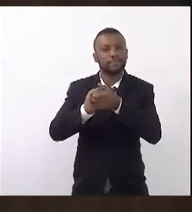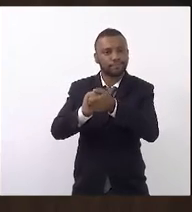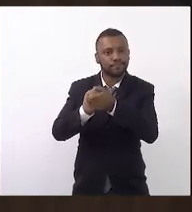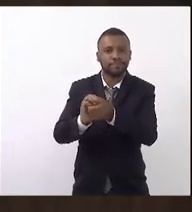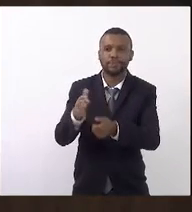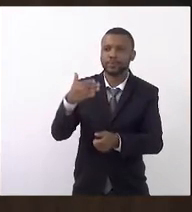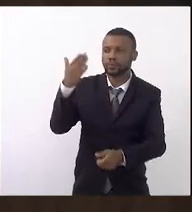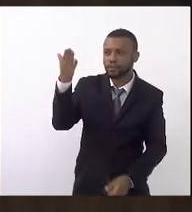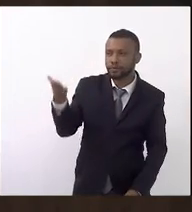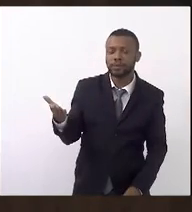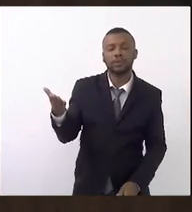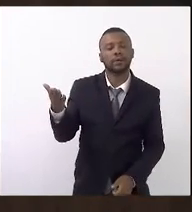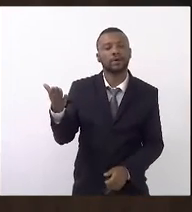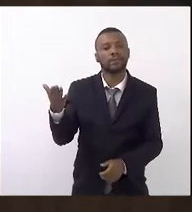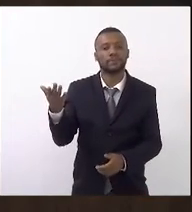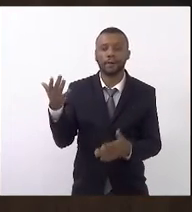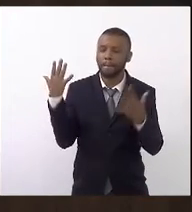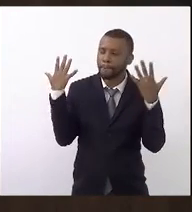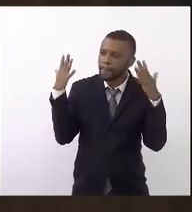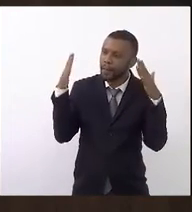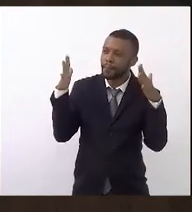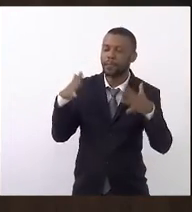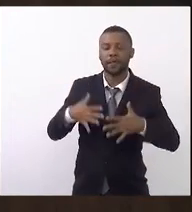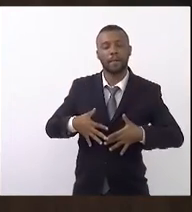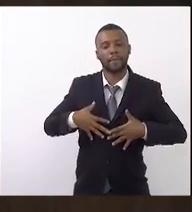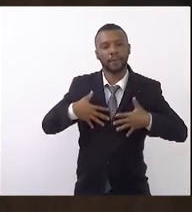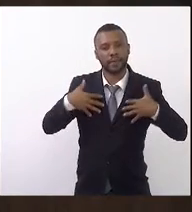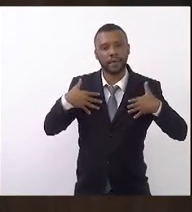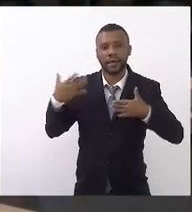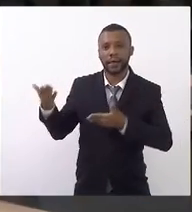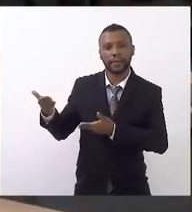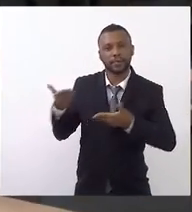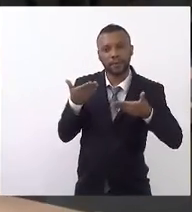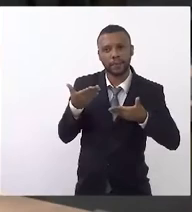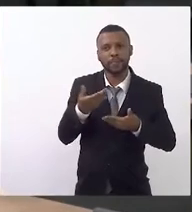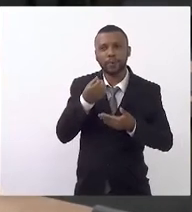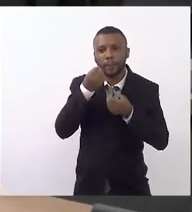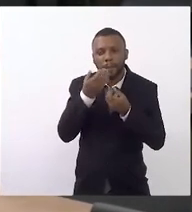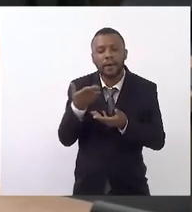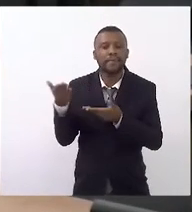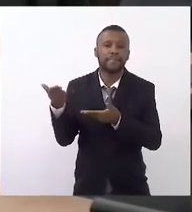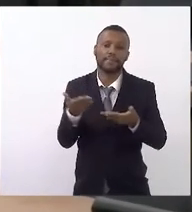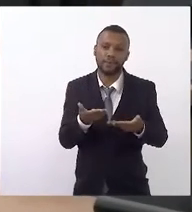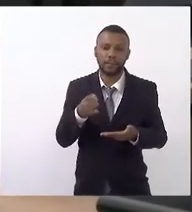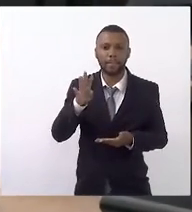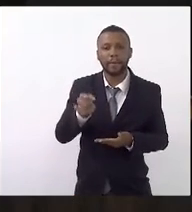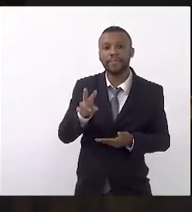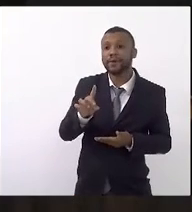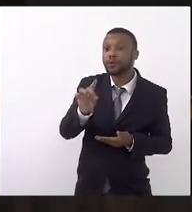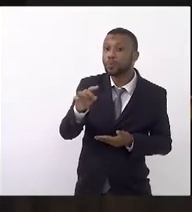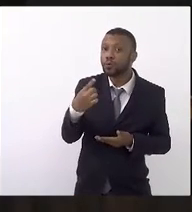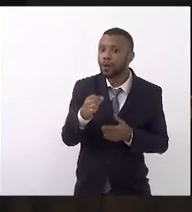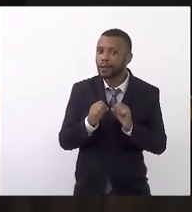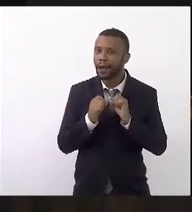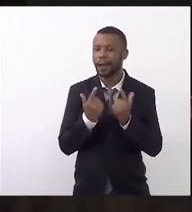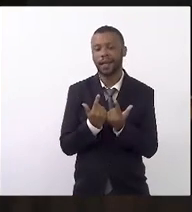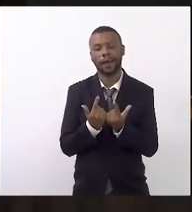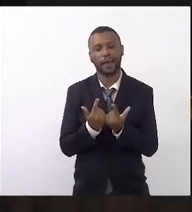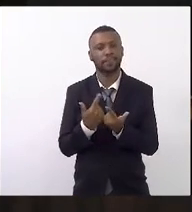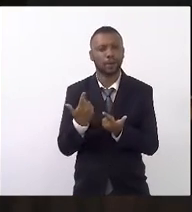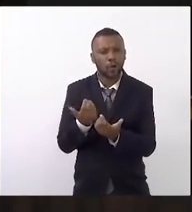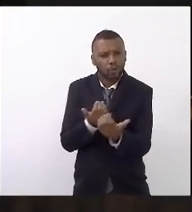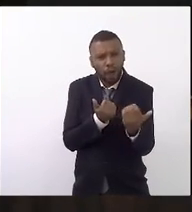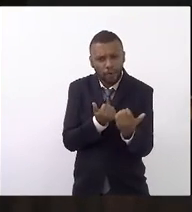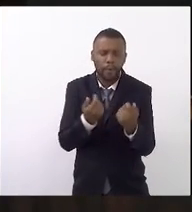ali na lateral. Parabéns, é um prazer receber a todos vocês, sejam muito bem-vindos, essa é a nossa casa, os jovens